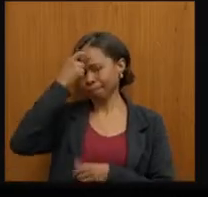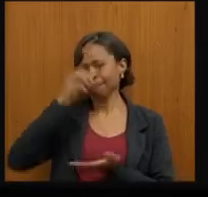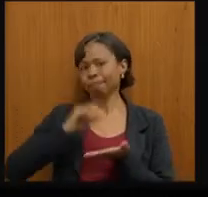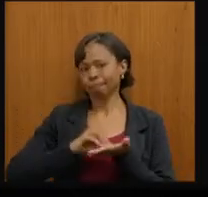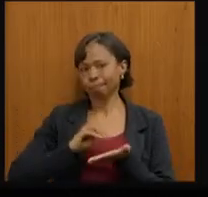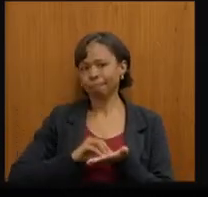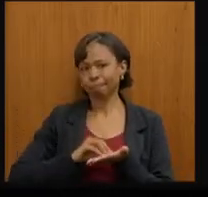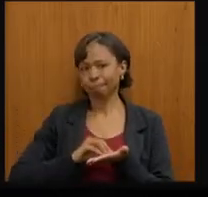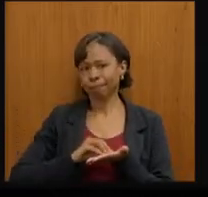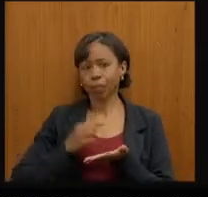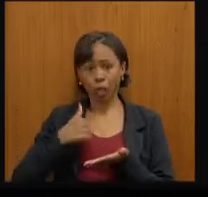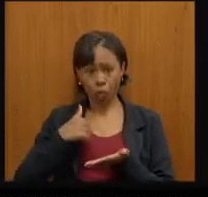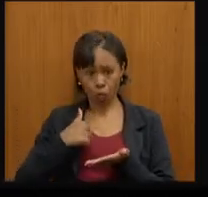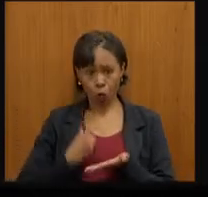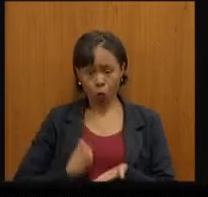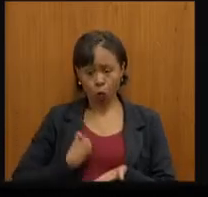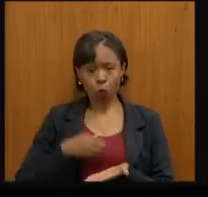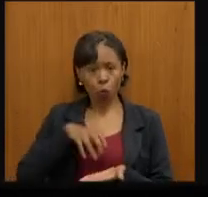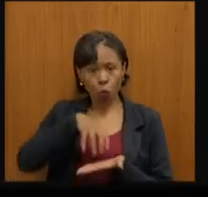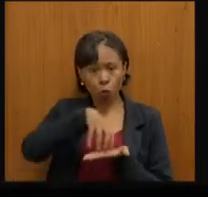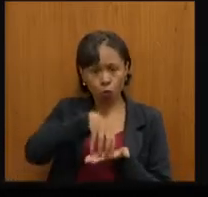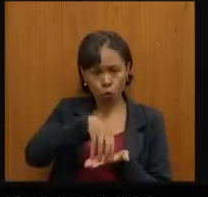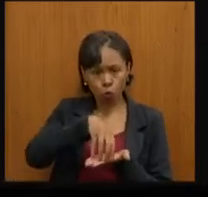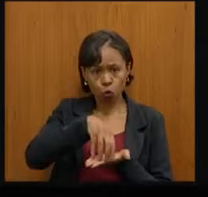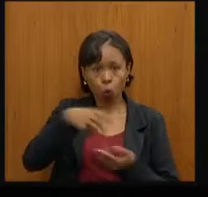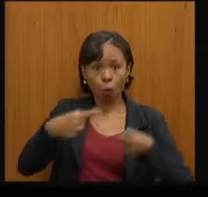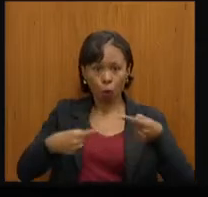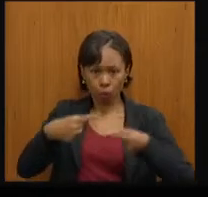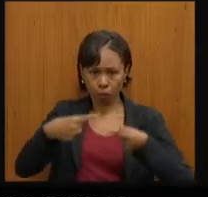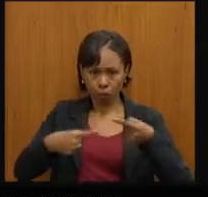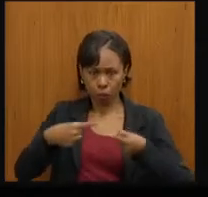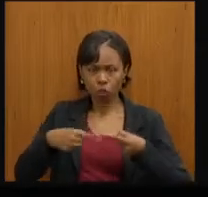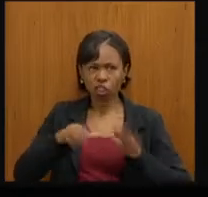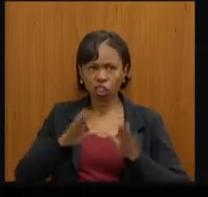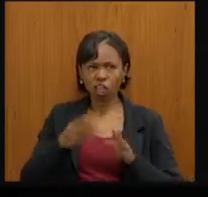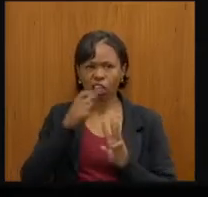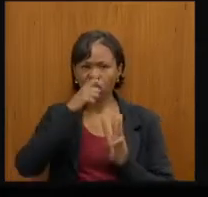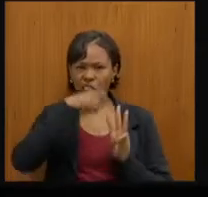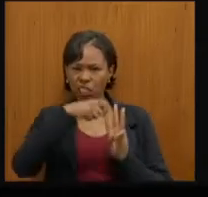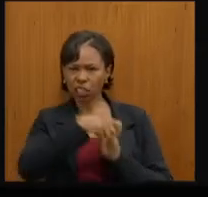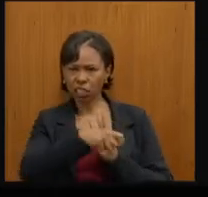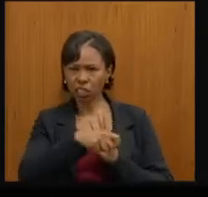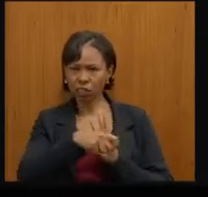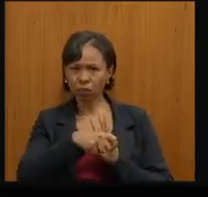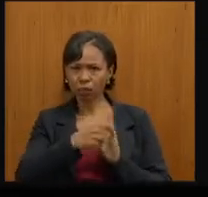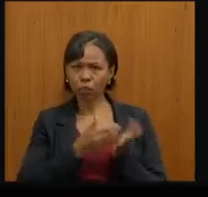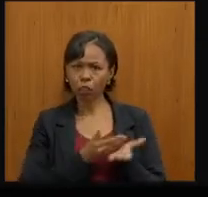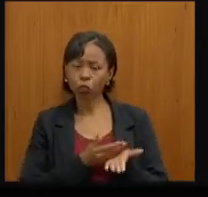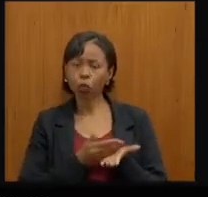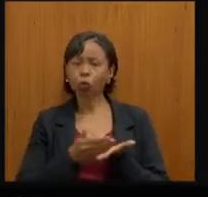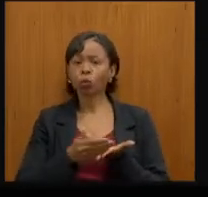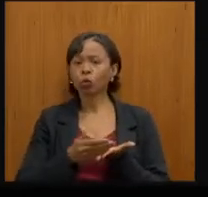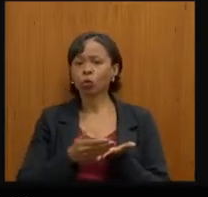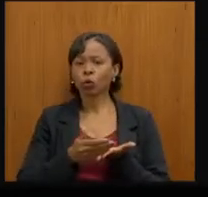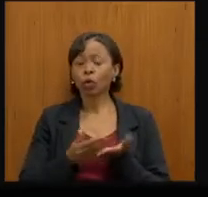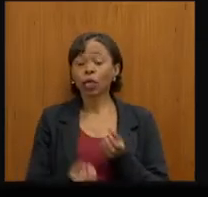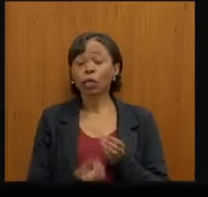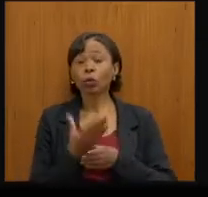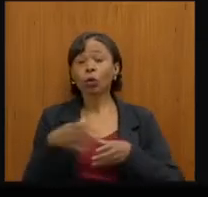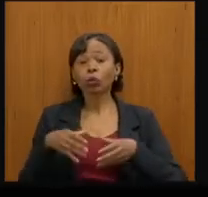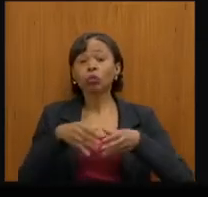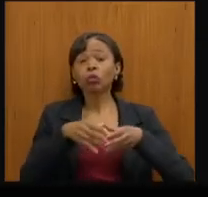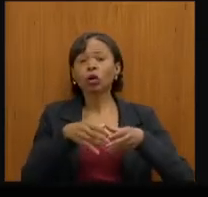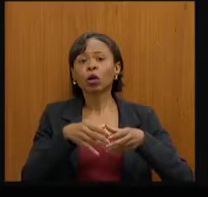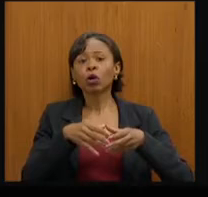a gente começou há cerca de três meses é nós voltamos a comissão para estudarmos